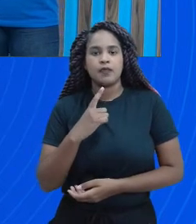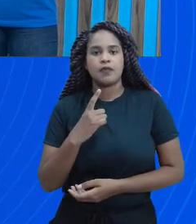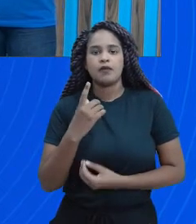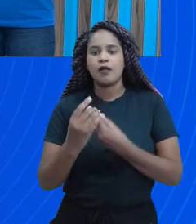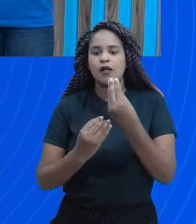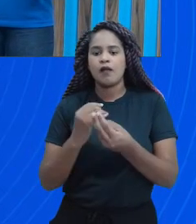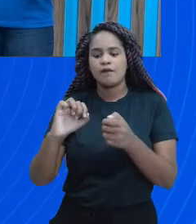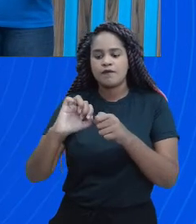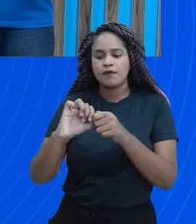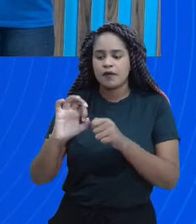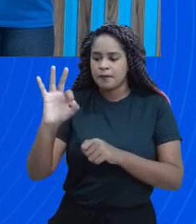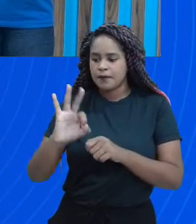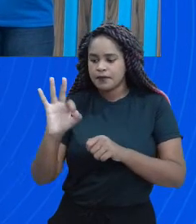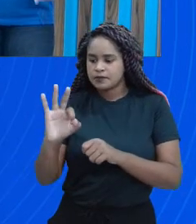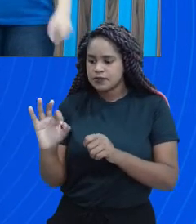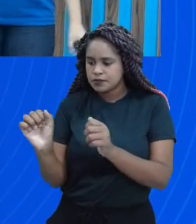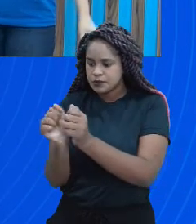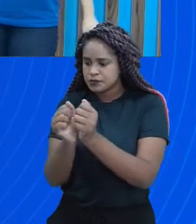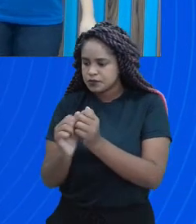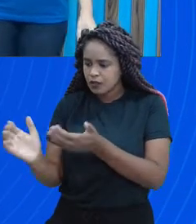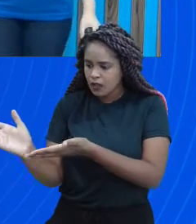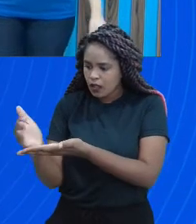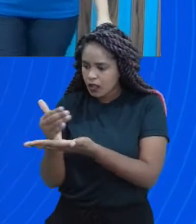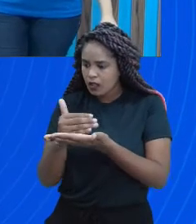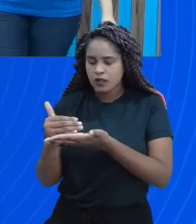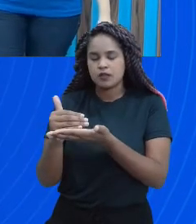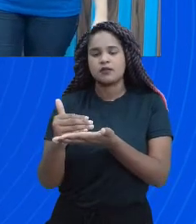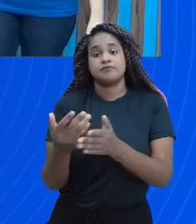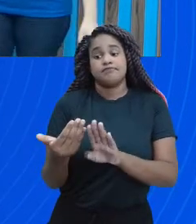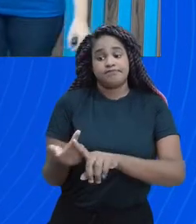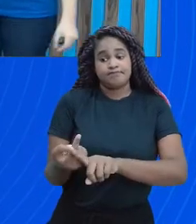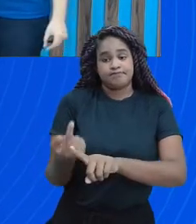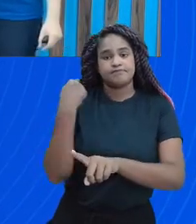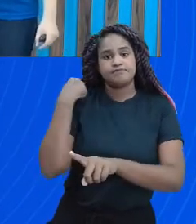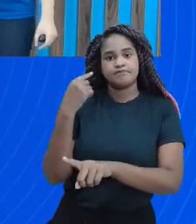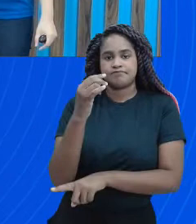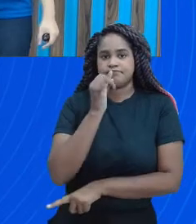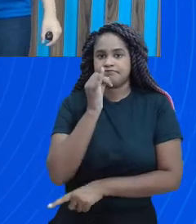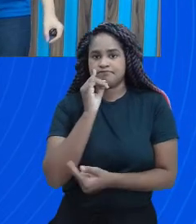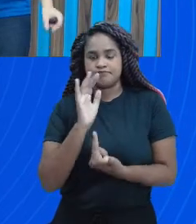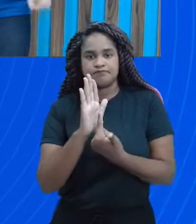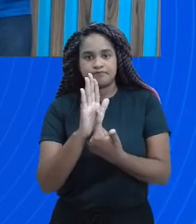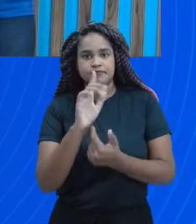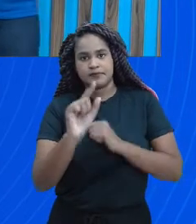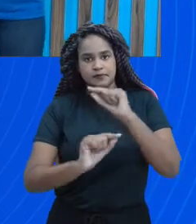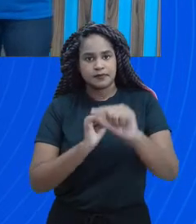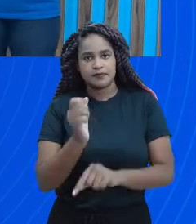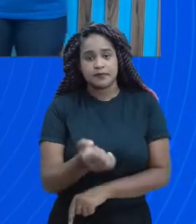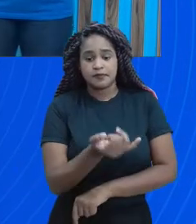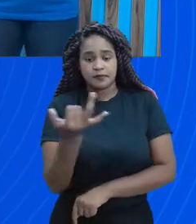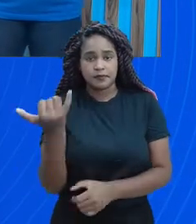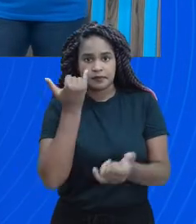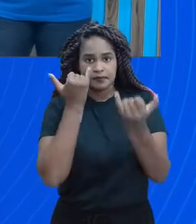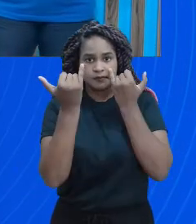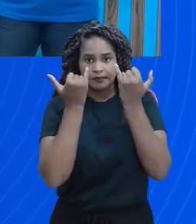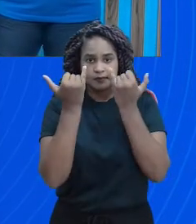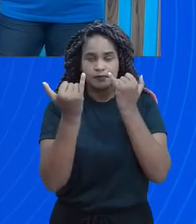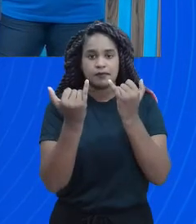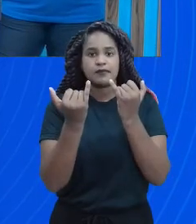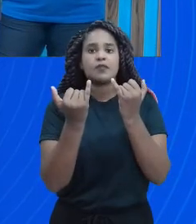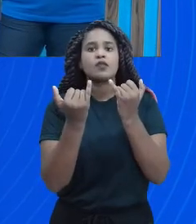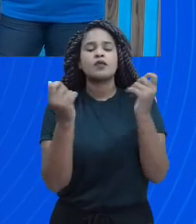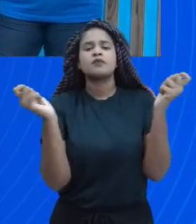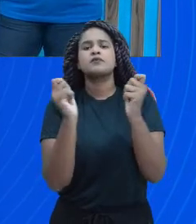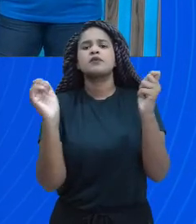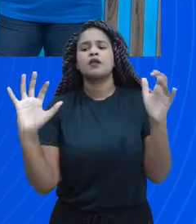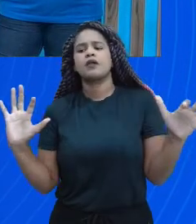de juntar essas porcentagens, a gente utilizou mais para trás, né, nos exemplos anteriores, algumas informações que se relacionavam